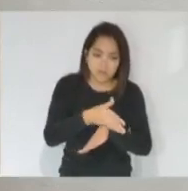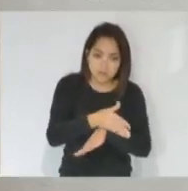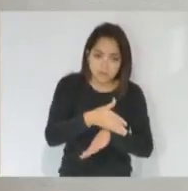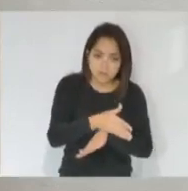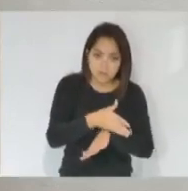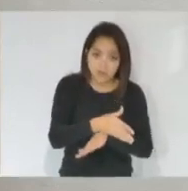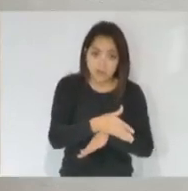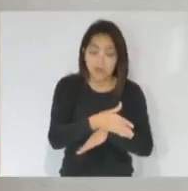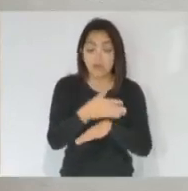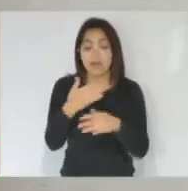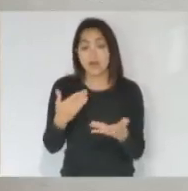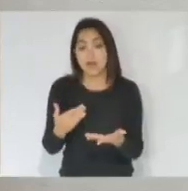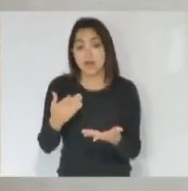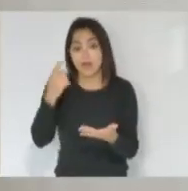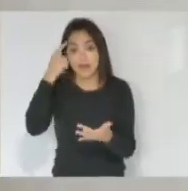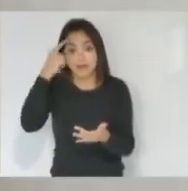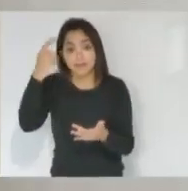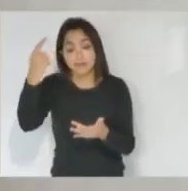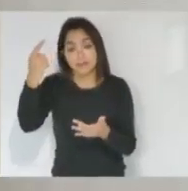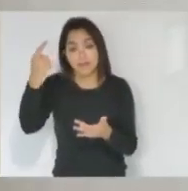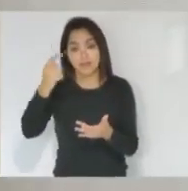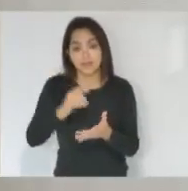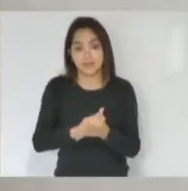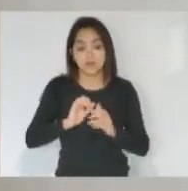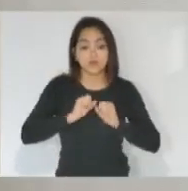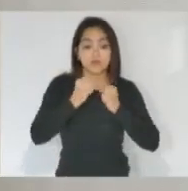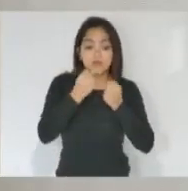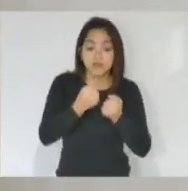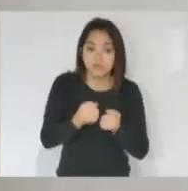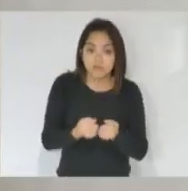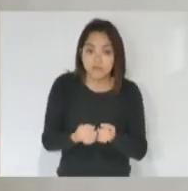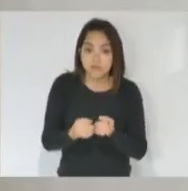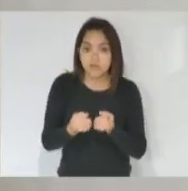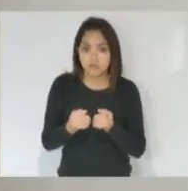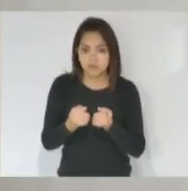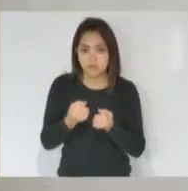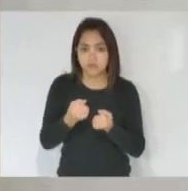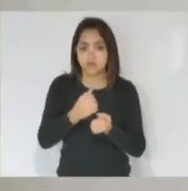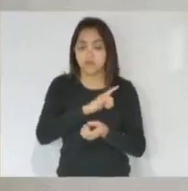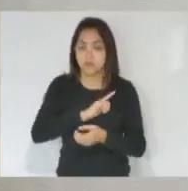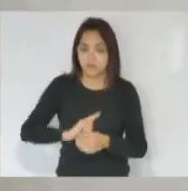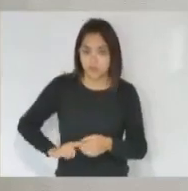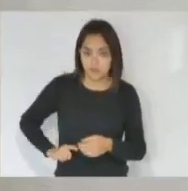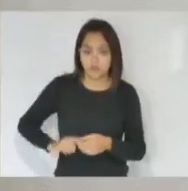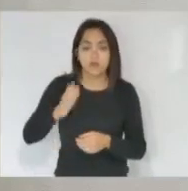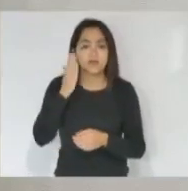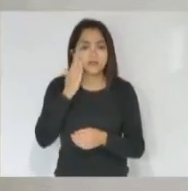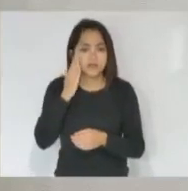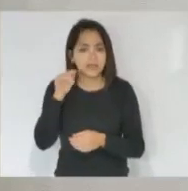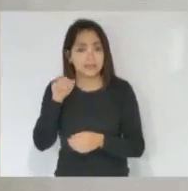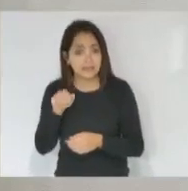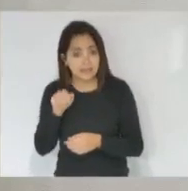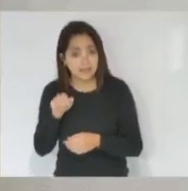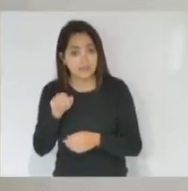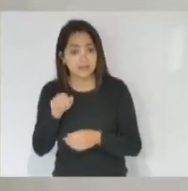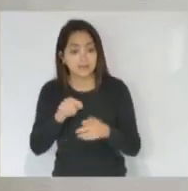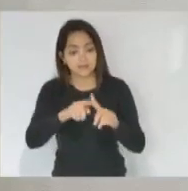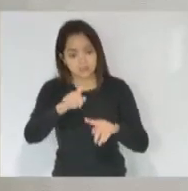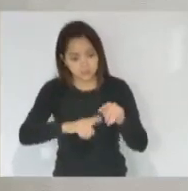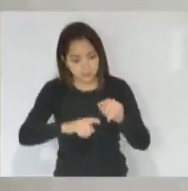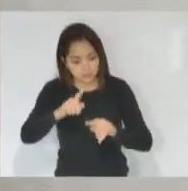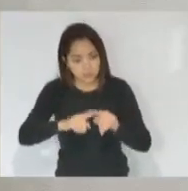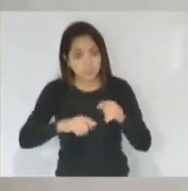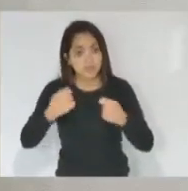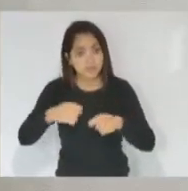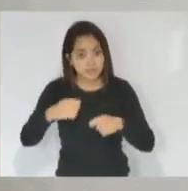a ideia, aquilo que defende o nosso governador. Eu sei que o governador defende que esses produtos sejam